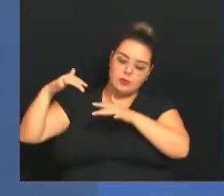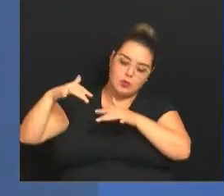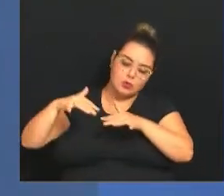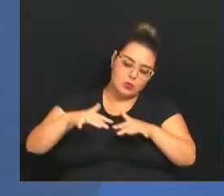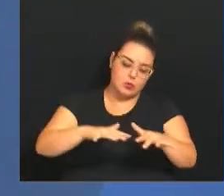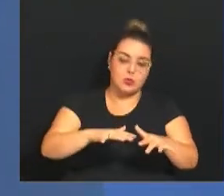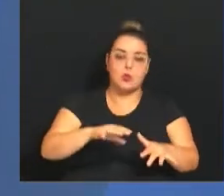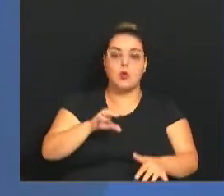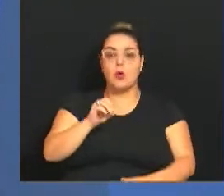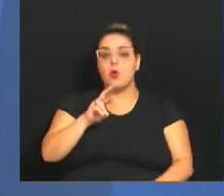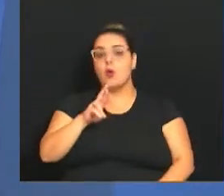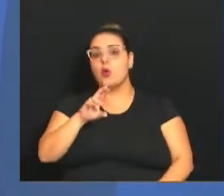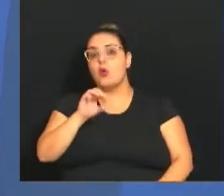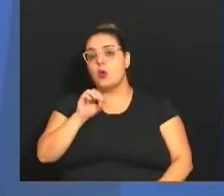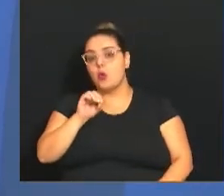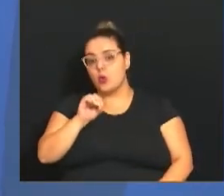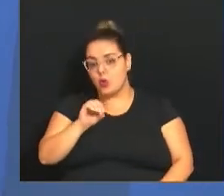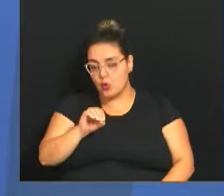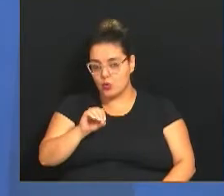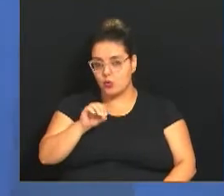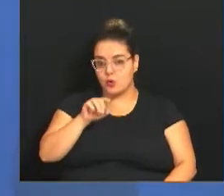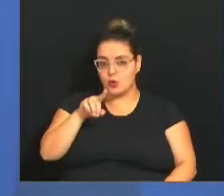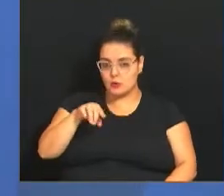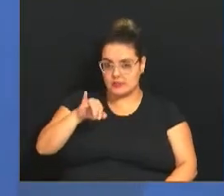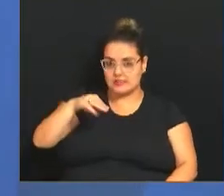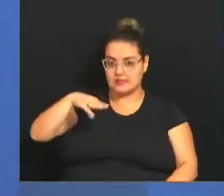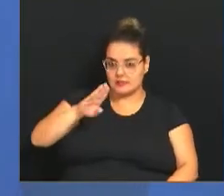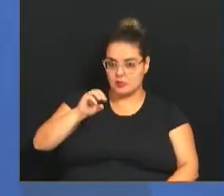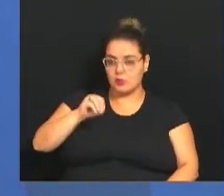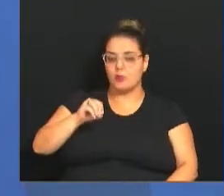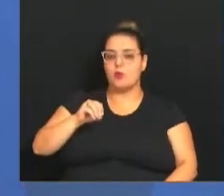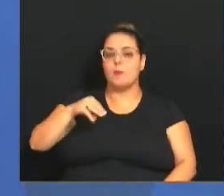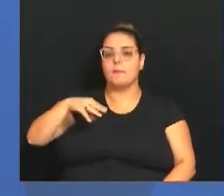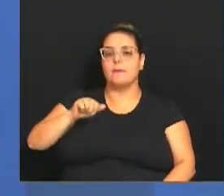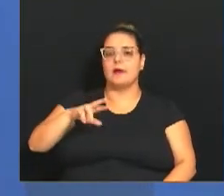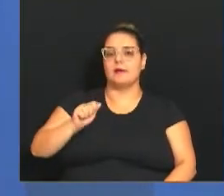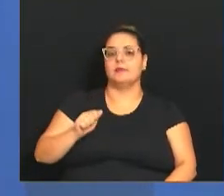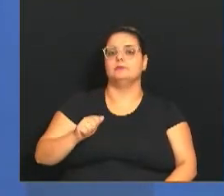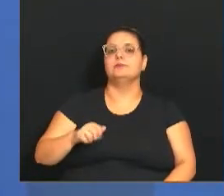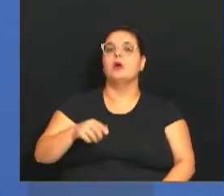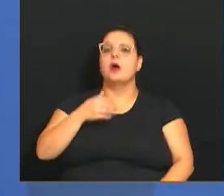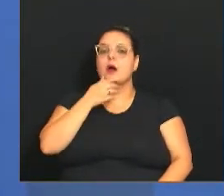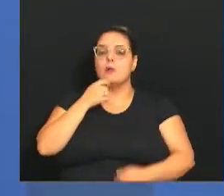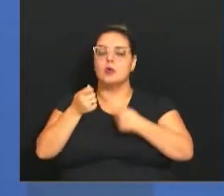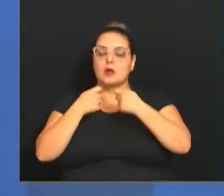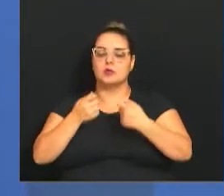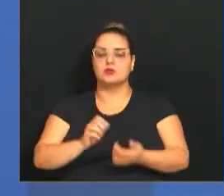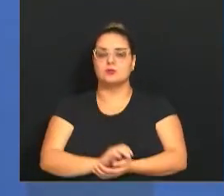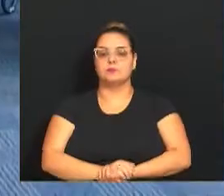Orozimbo Maia e Princesa do Oeste. As informações são de André Aranha.